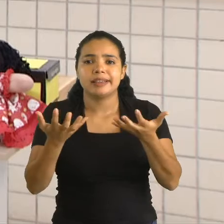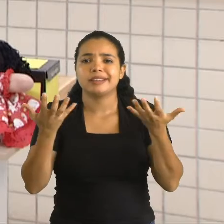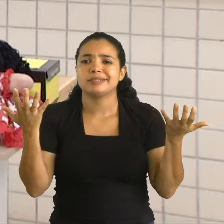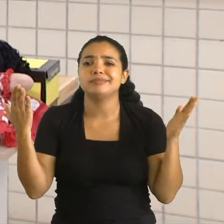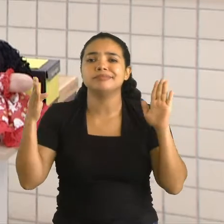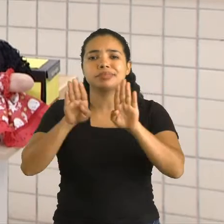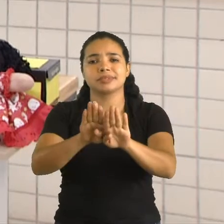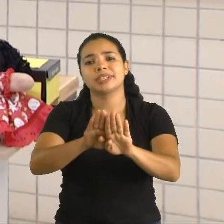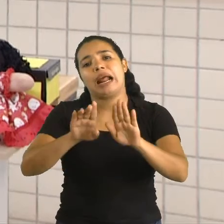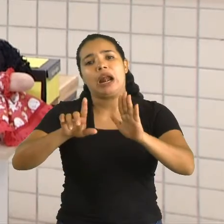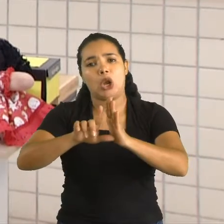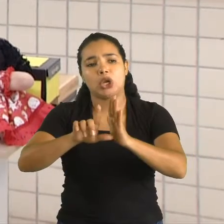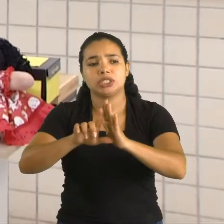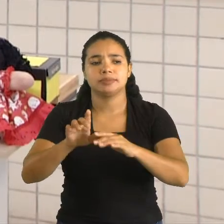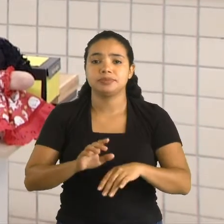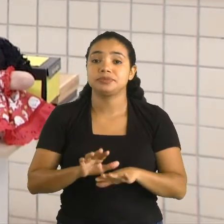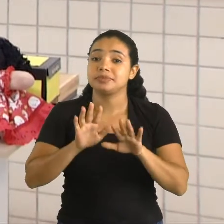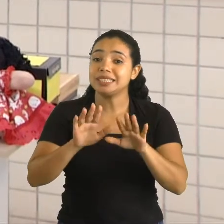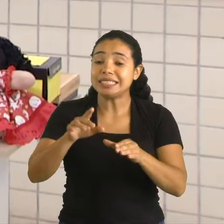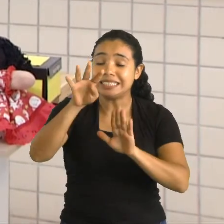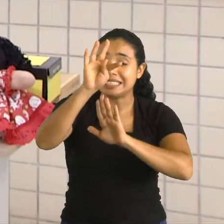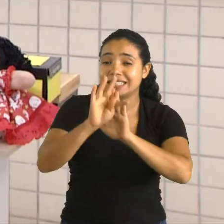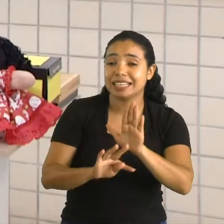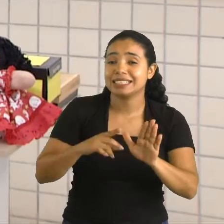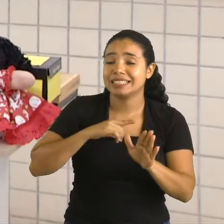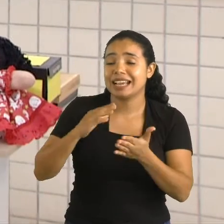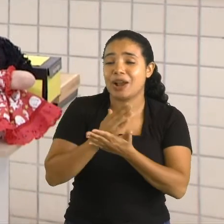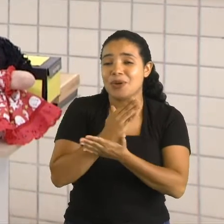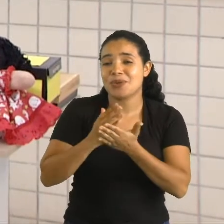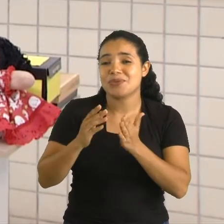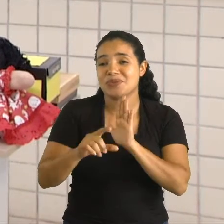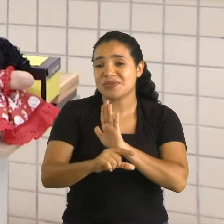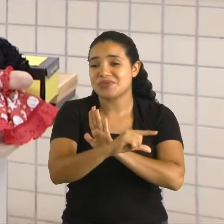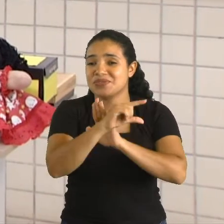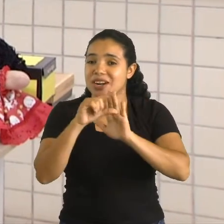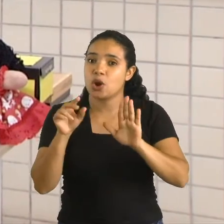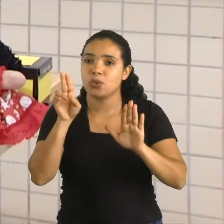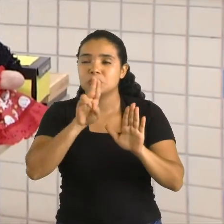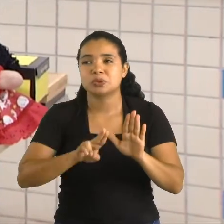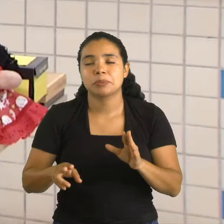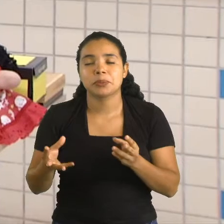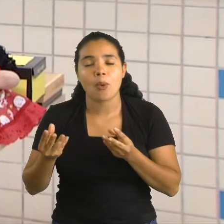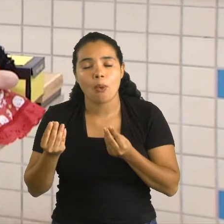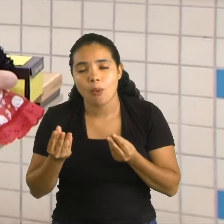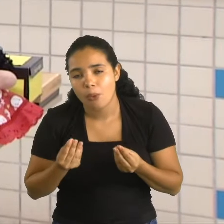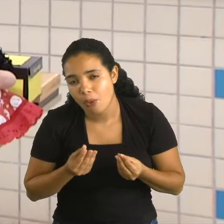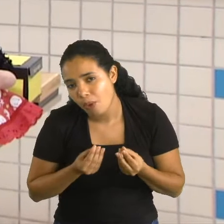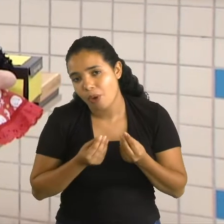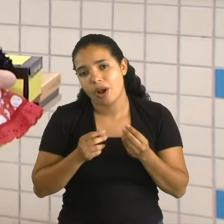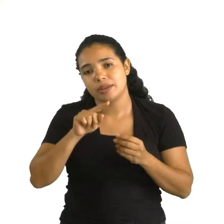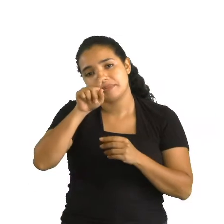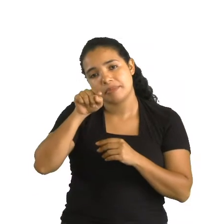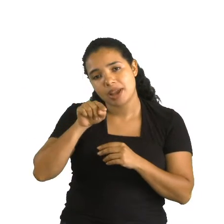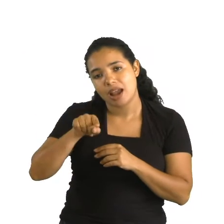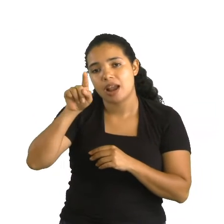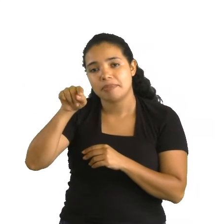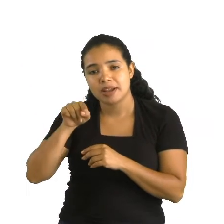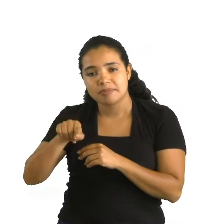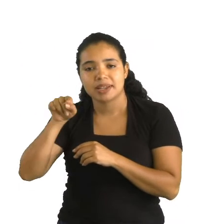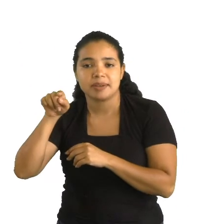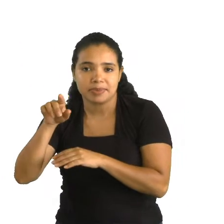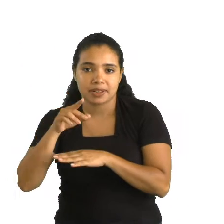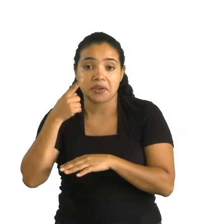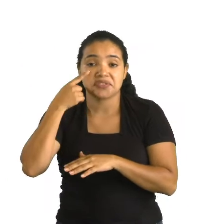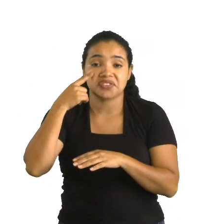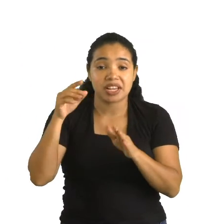Então, olha só, no texto tem algumas frases que usam muito esse sinal de pontuação. Veja algumas